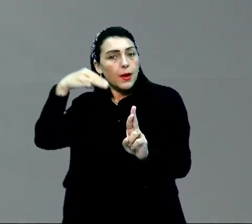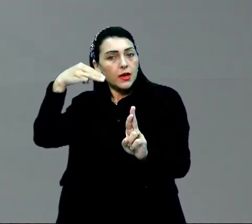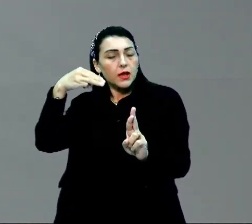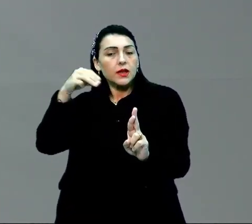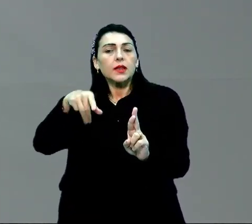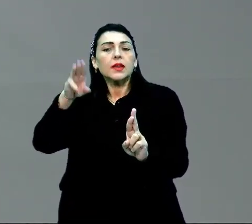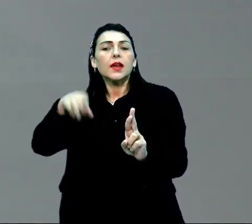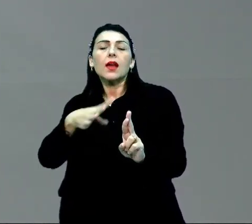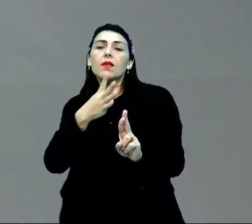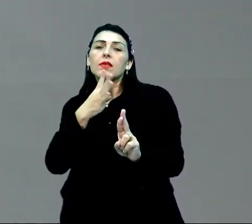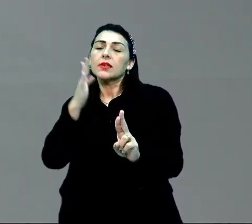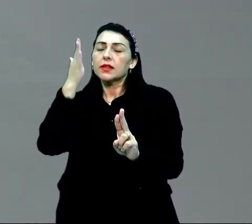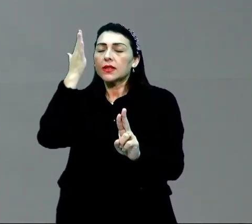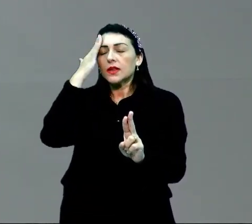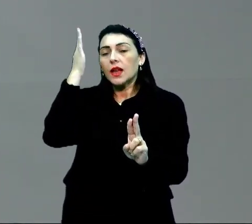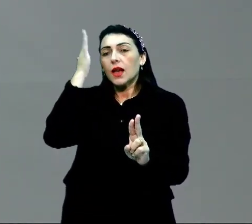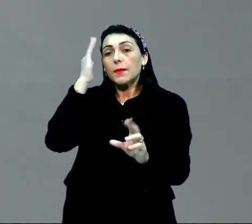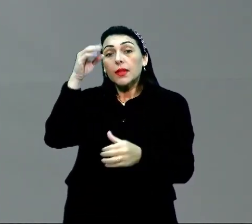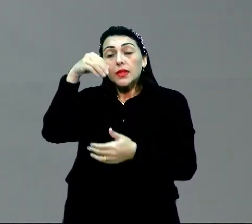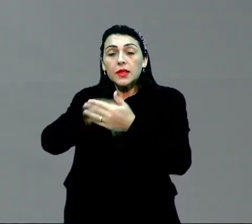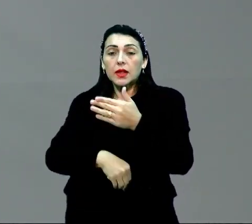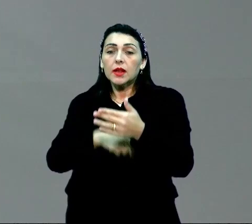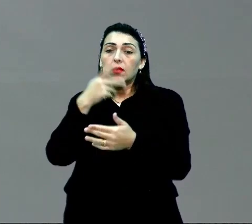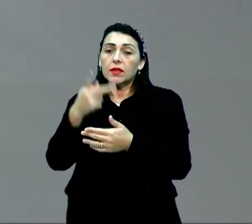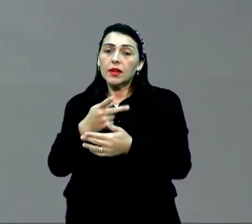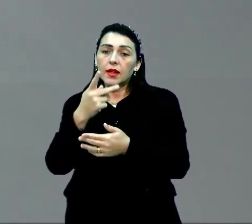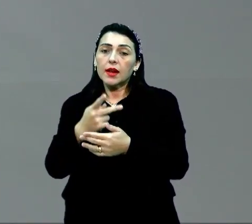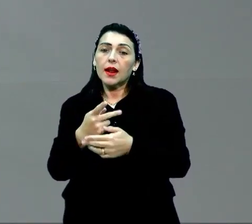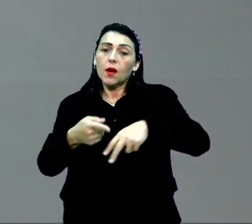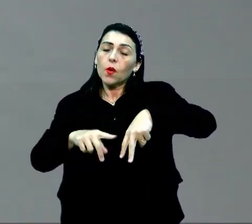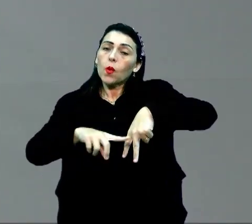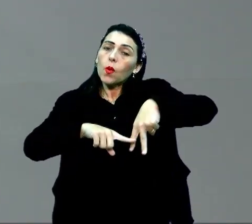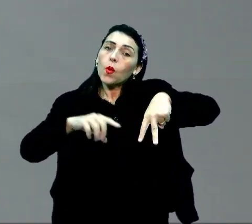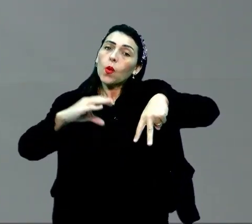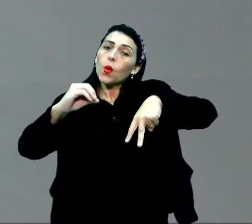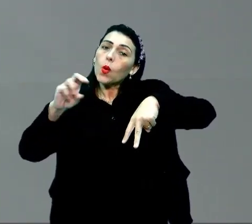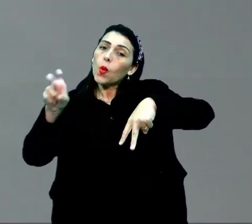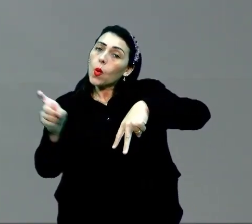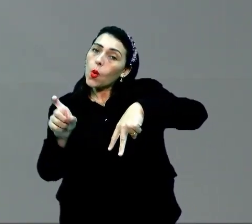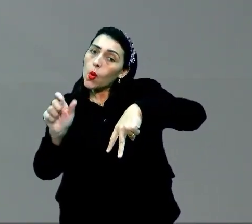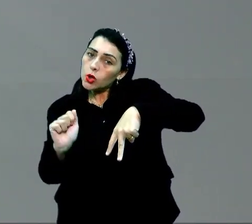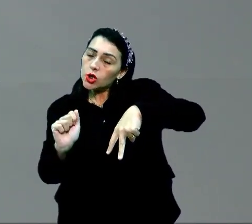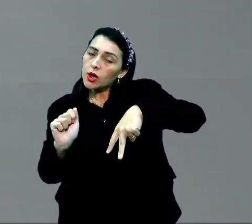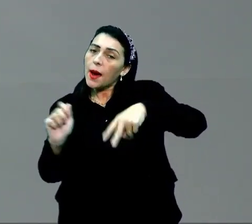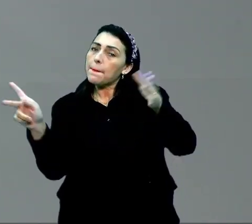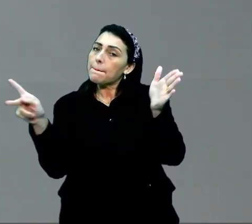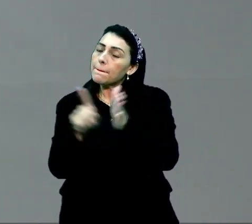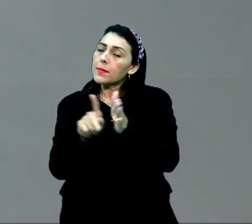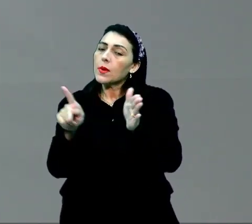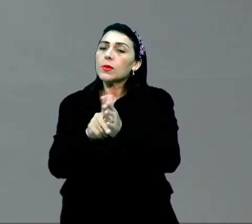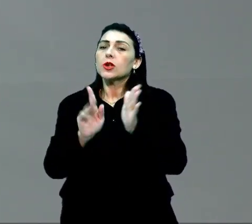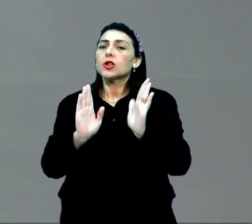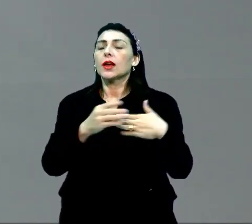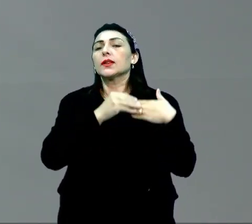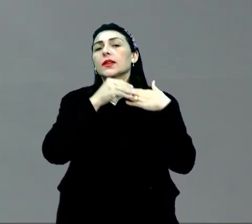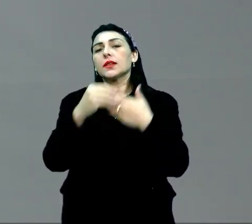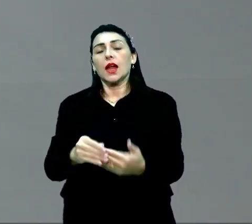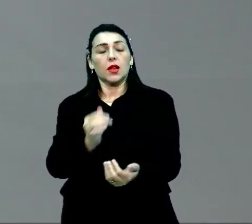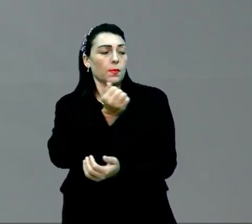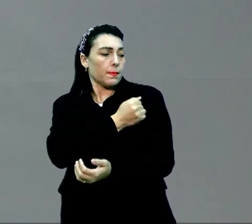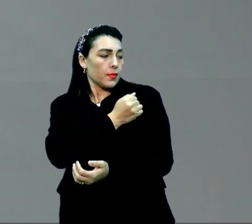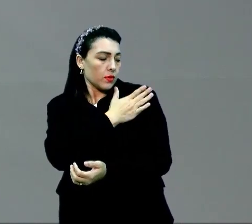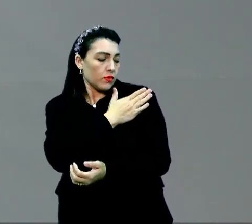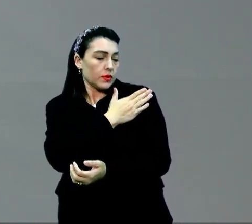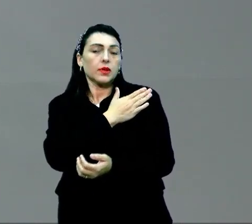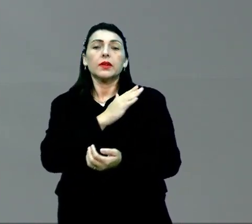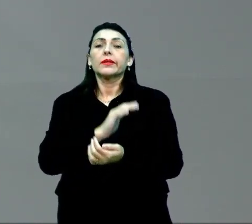Quem conhece a obra sabe que lá dentro da obra ele diz assim, ela era coxa. E aí a própria obra ela já traz a questão do preconceito,